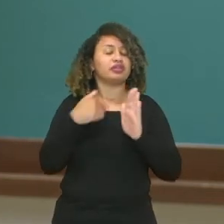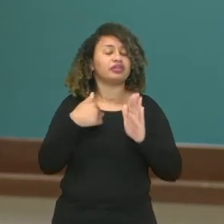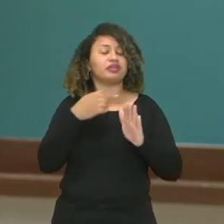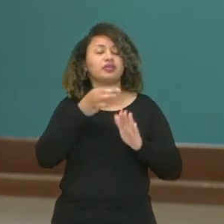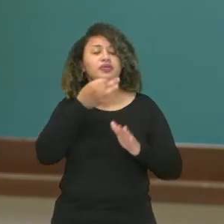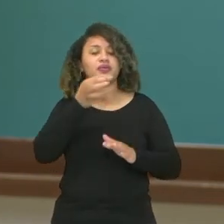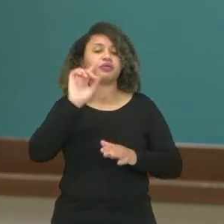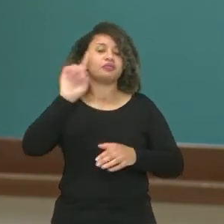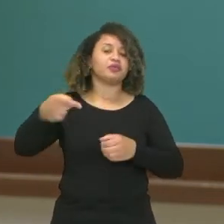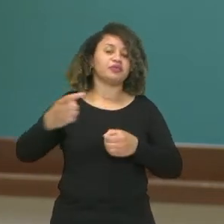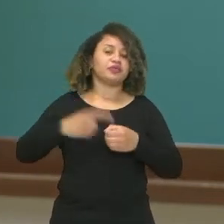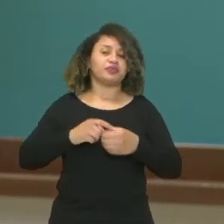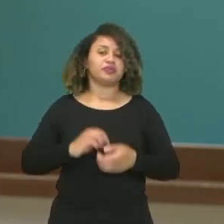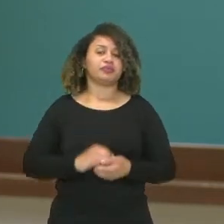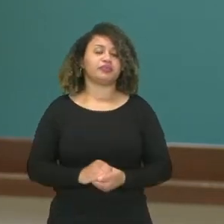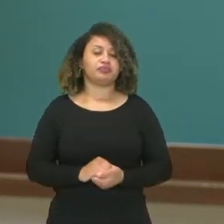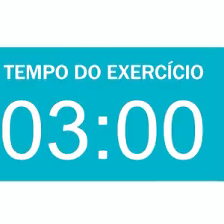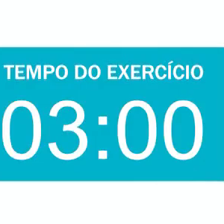reportagem. Nós já voltamos.